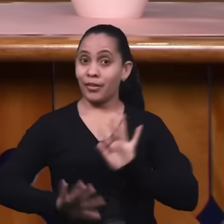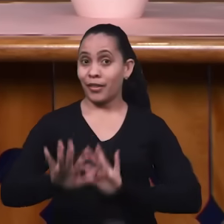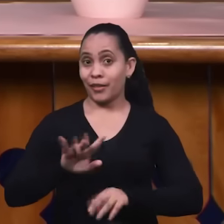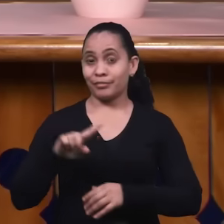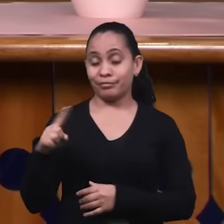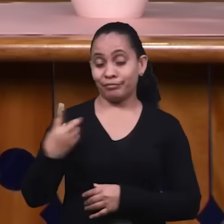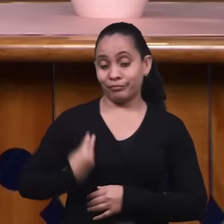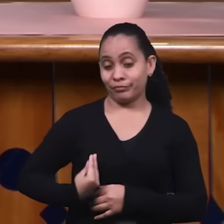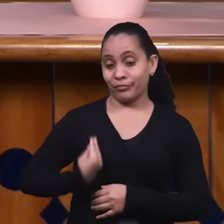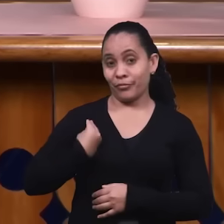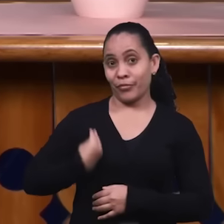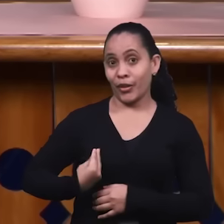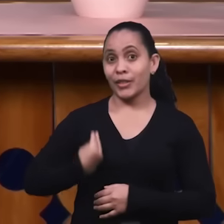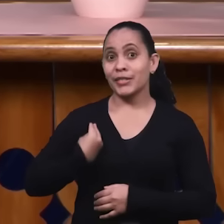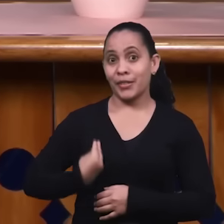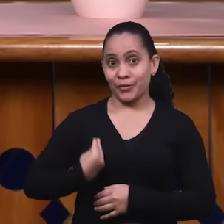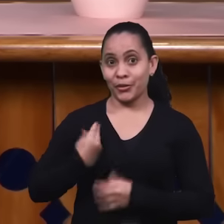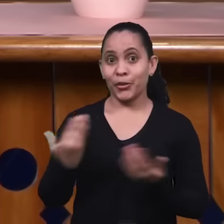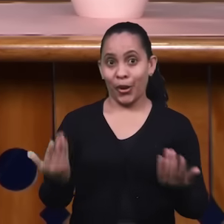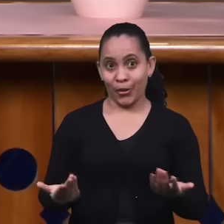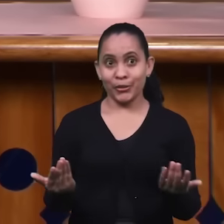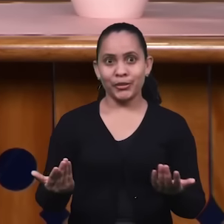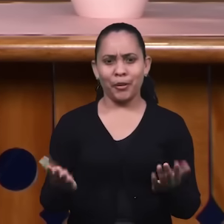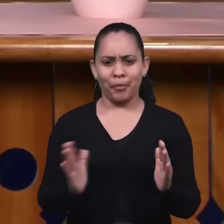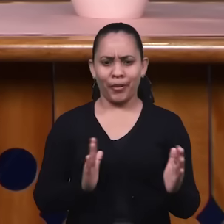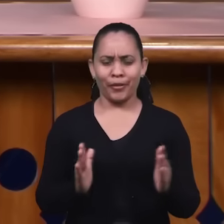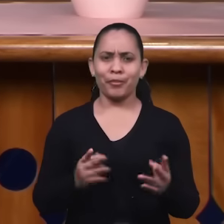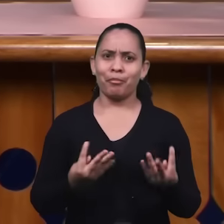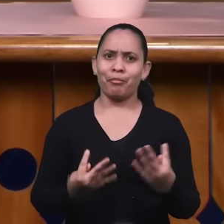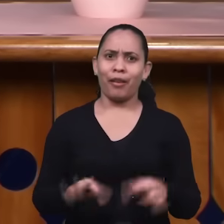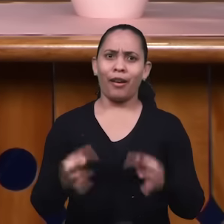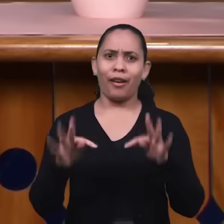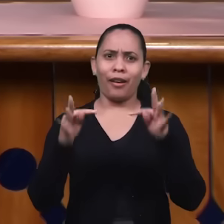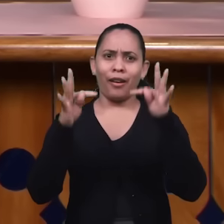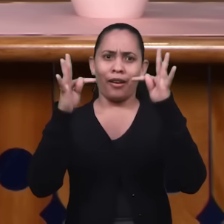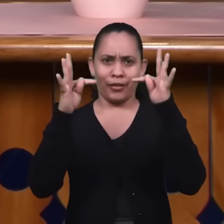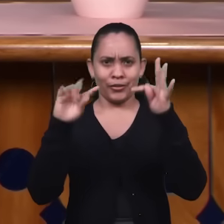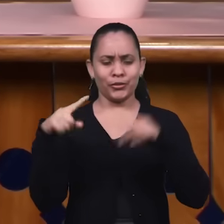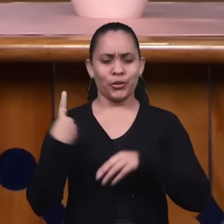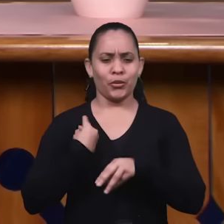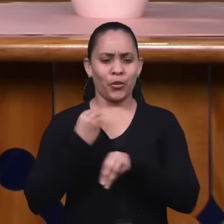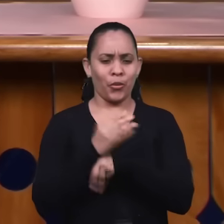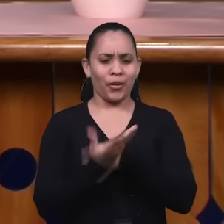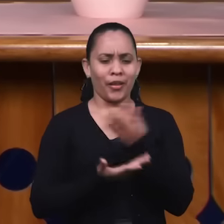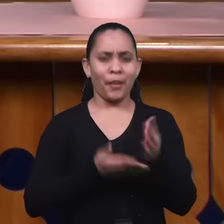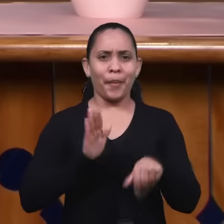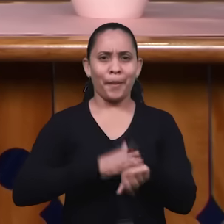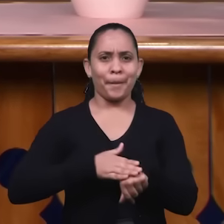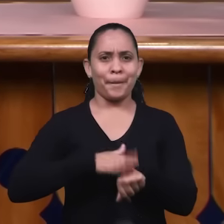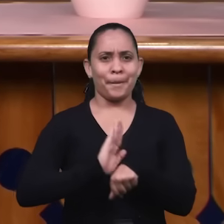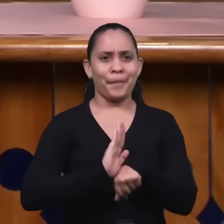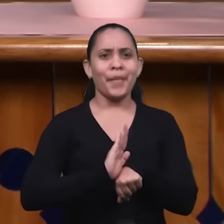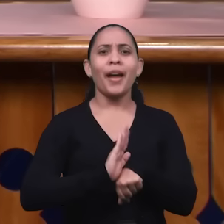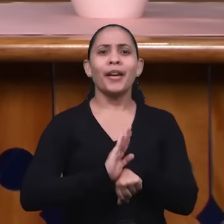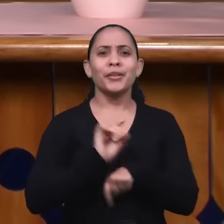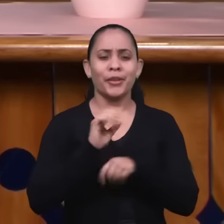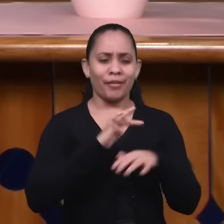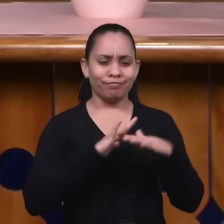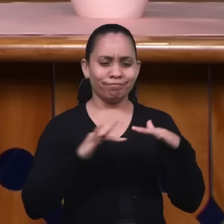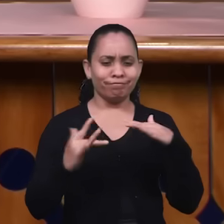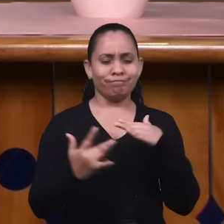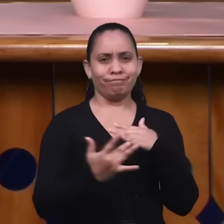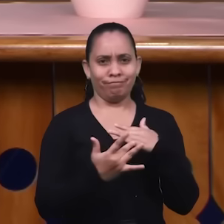ela foi se digitalizando ao longo do tempo, nós passamos a cuidar mais das coisas que são virtuais,